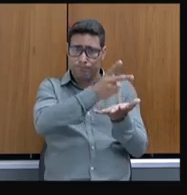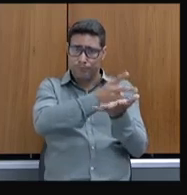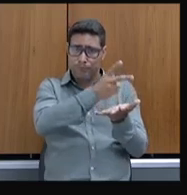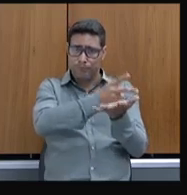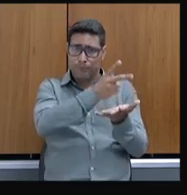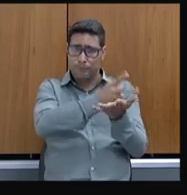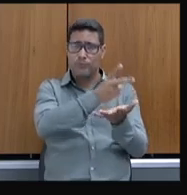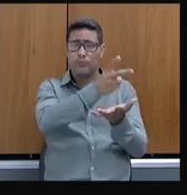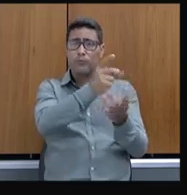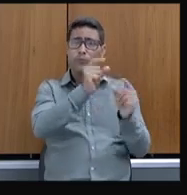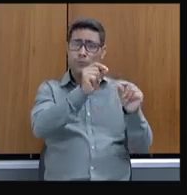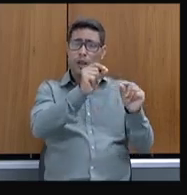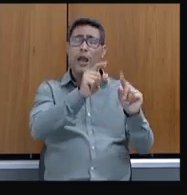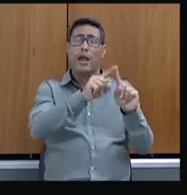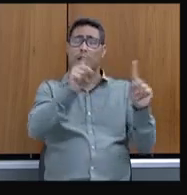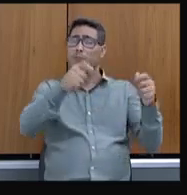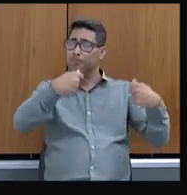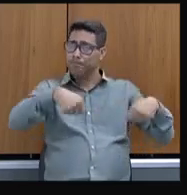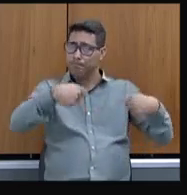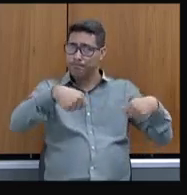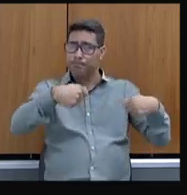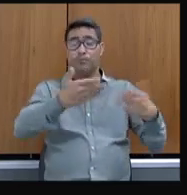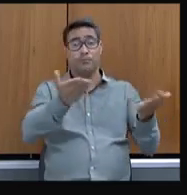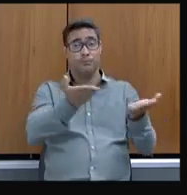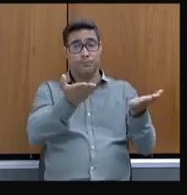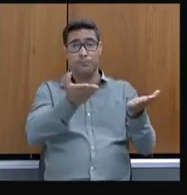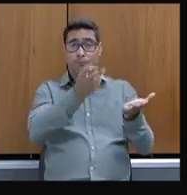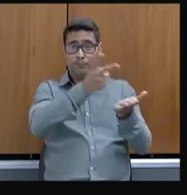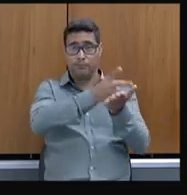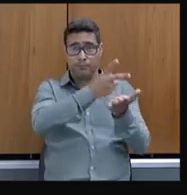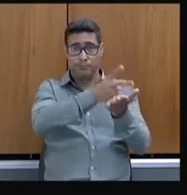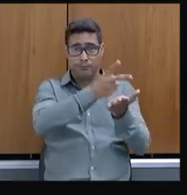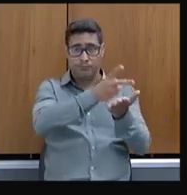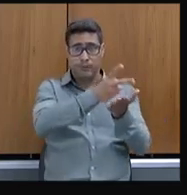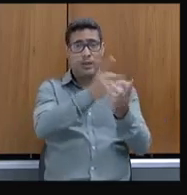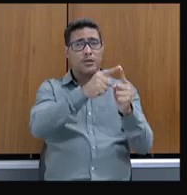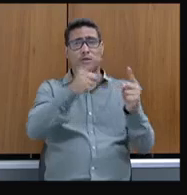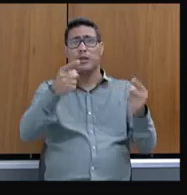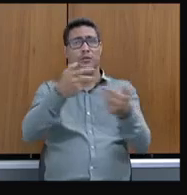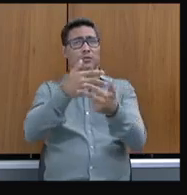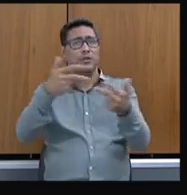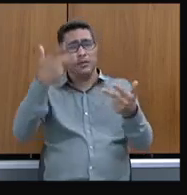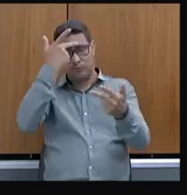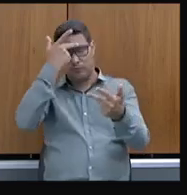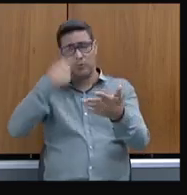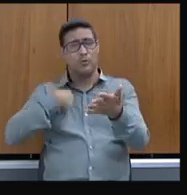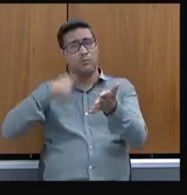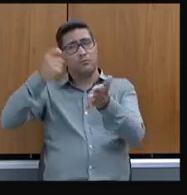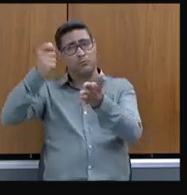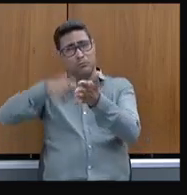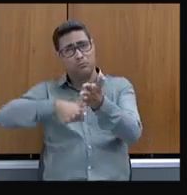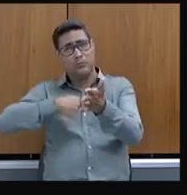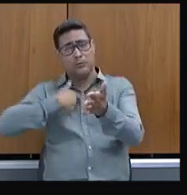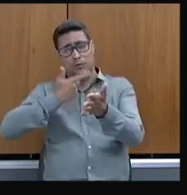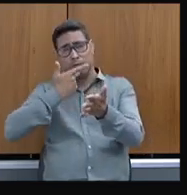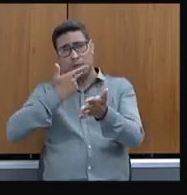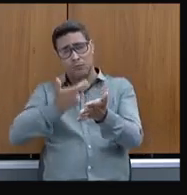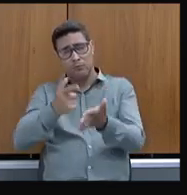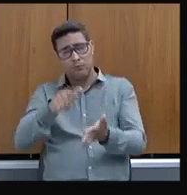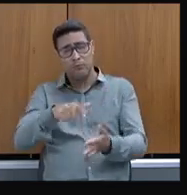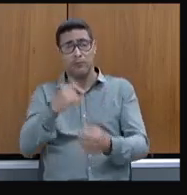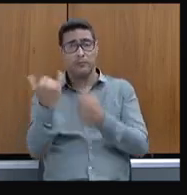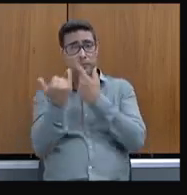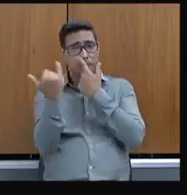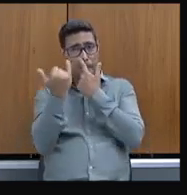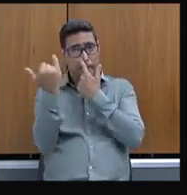é hora de tornado permanente nós tivemos várias assinaturas jovens suma importância e pela importância que existe